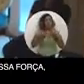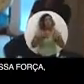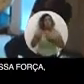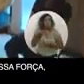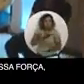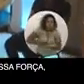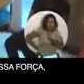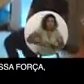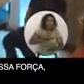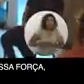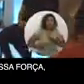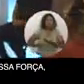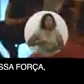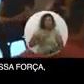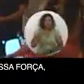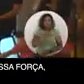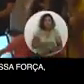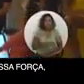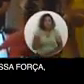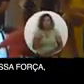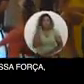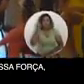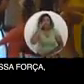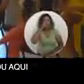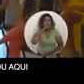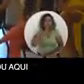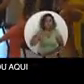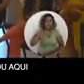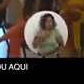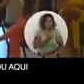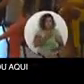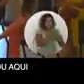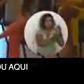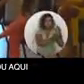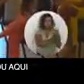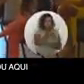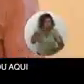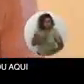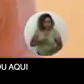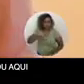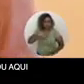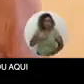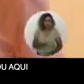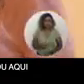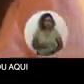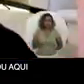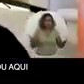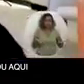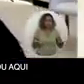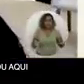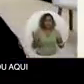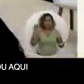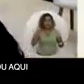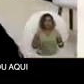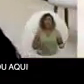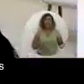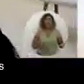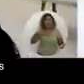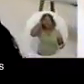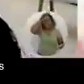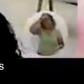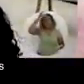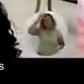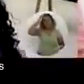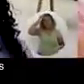essa sensibilidade da mulher e, ao mesmo tempo, a nossa força, a nossa determinação, a nossa garra, que eu hoje estou aqui e me coloco como prefeita,